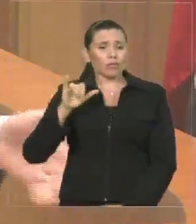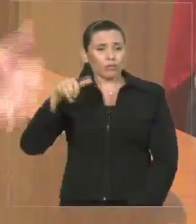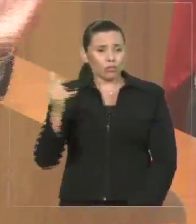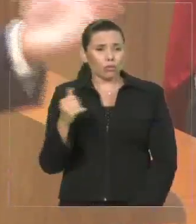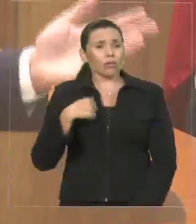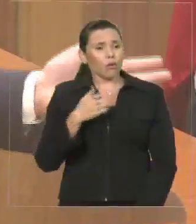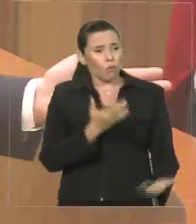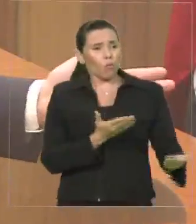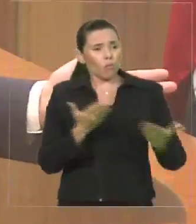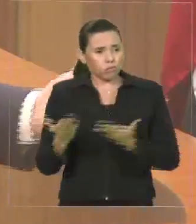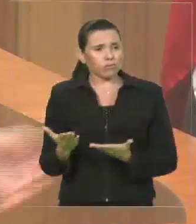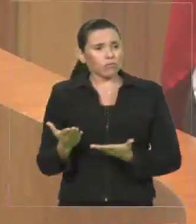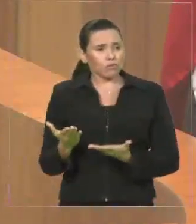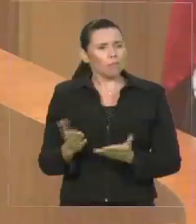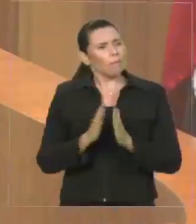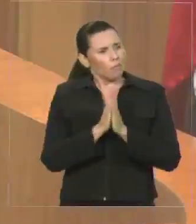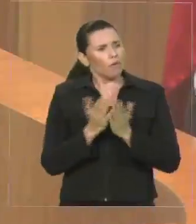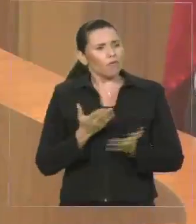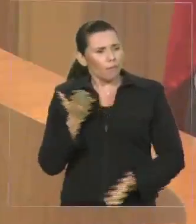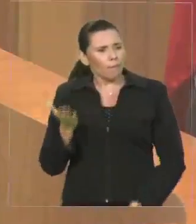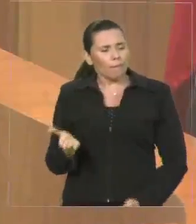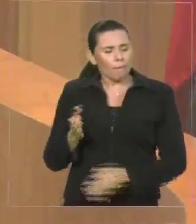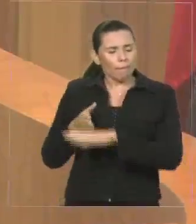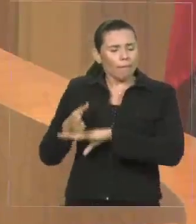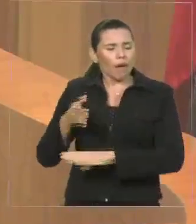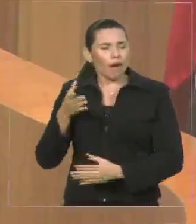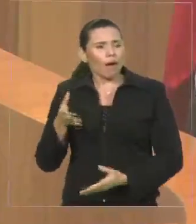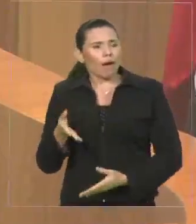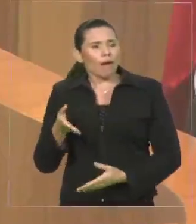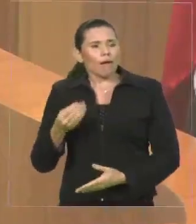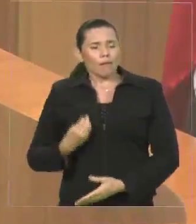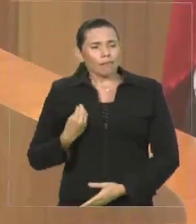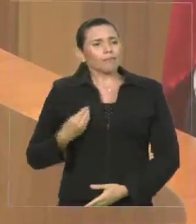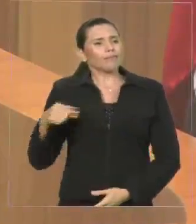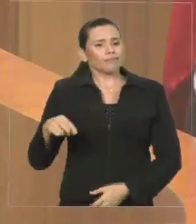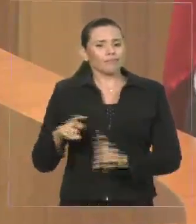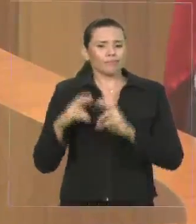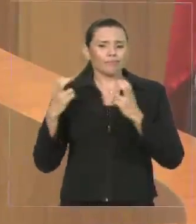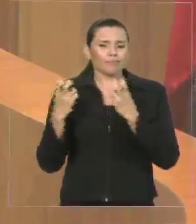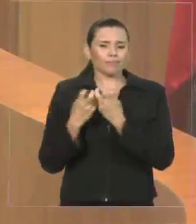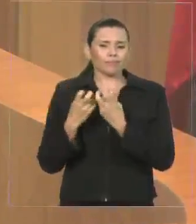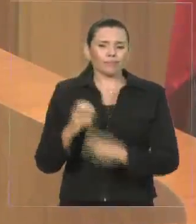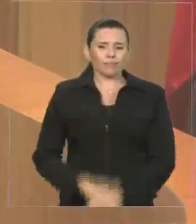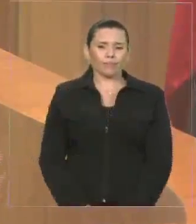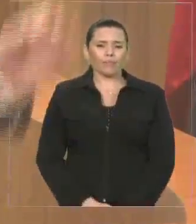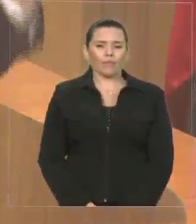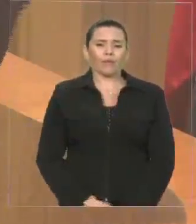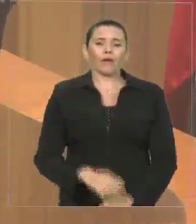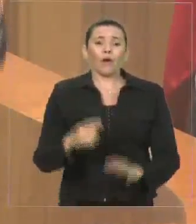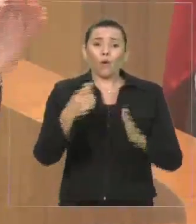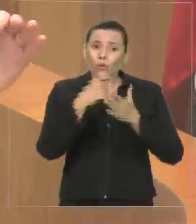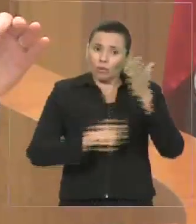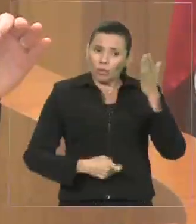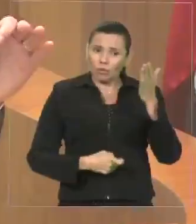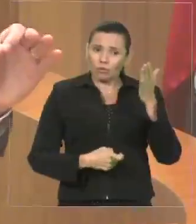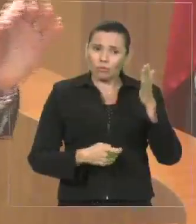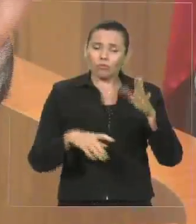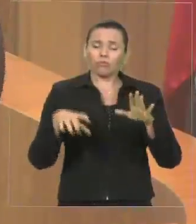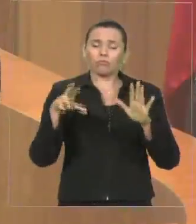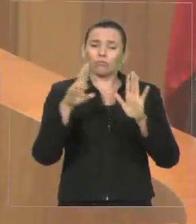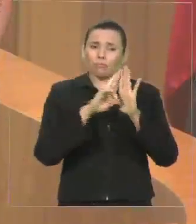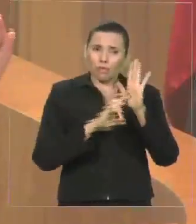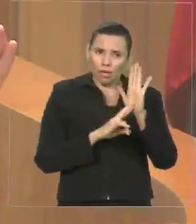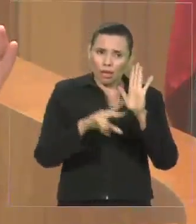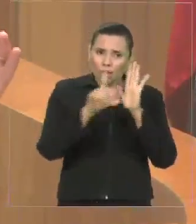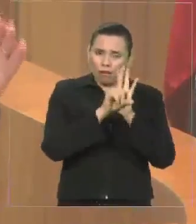e que é tão simplória é o seguinte: o texto da atual legislação diz o seguinte, nos casos